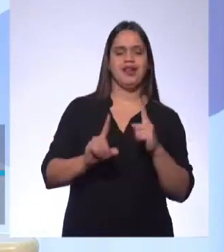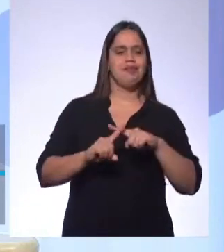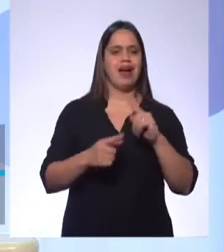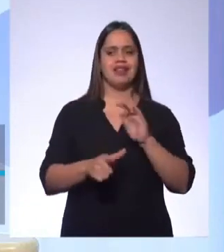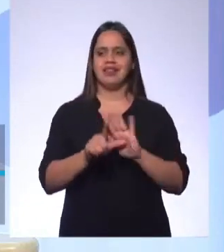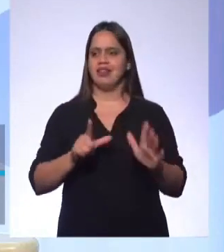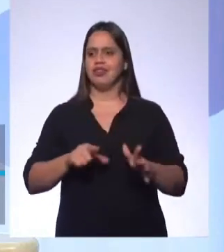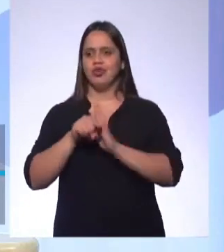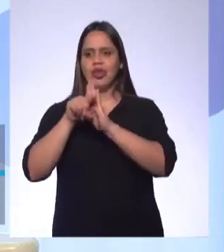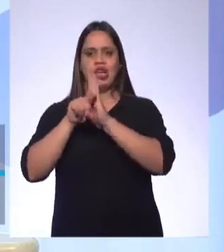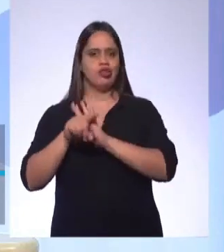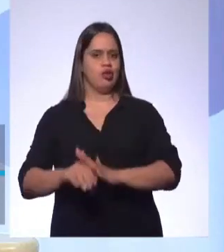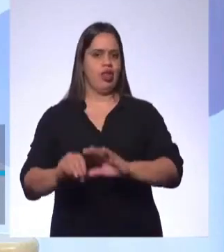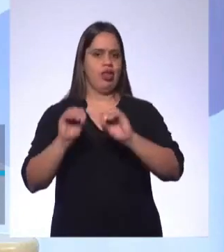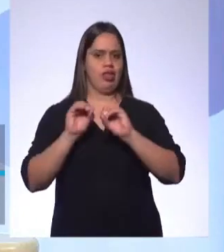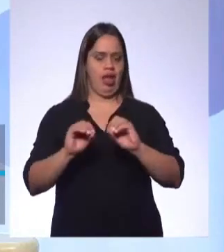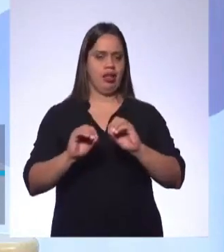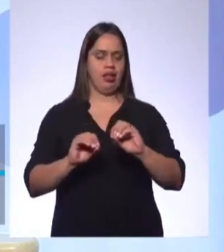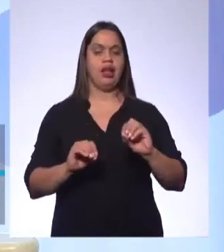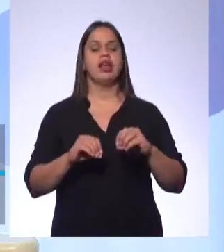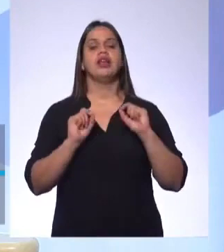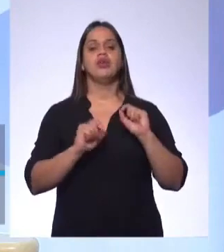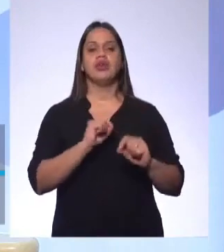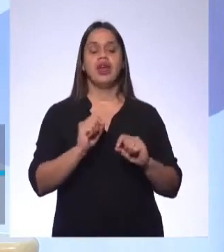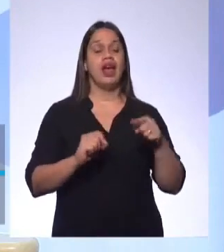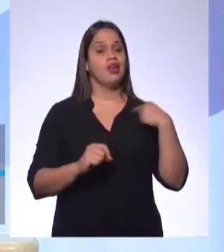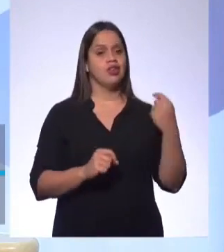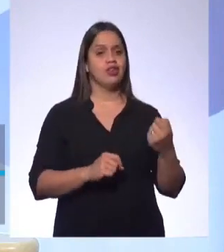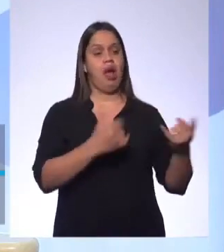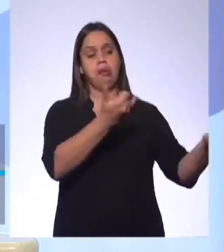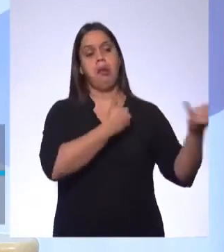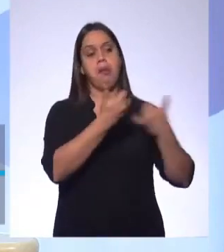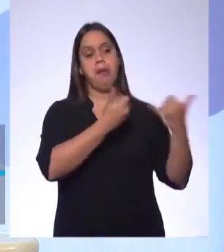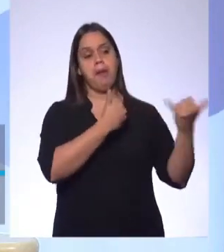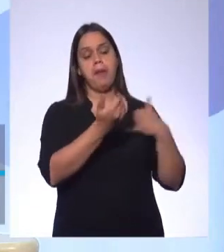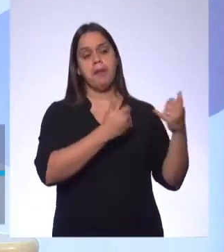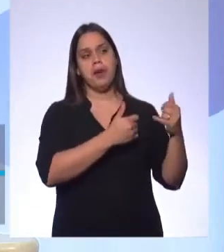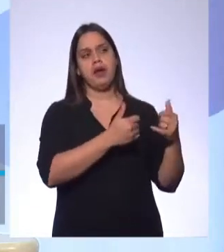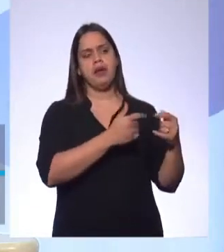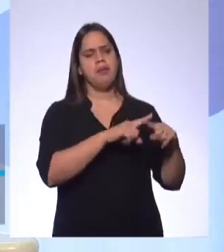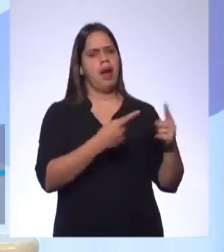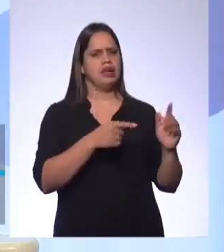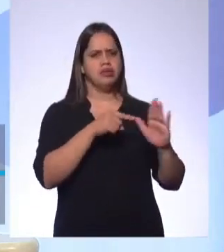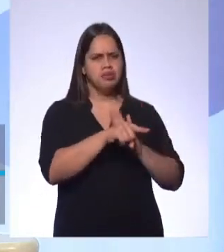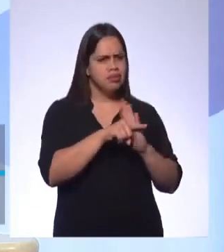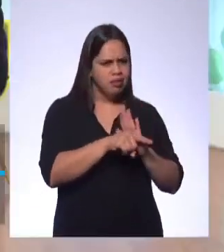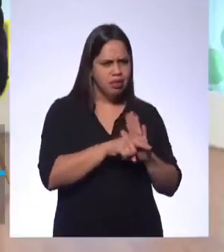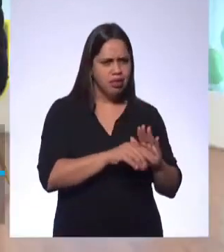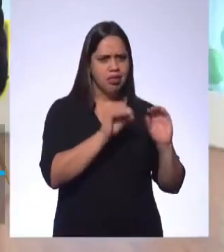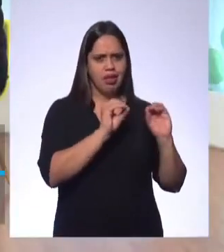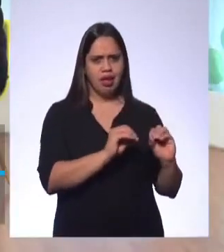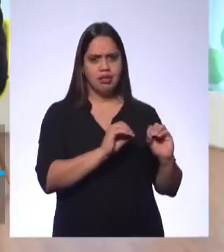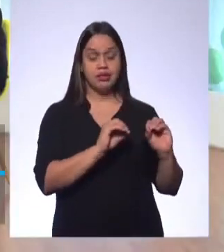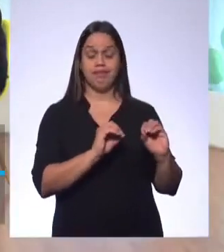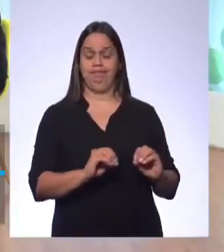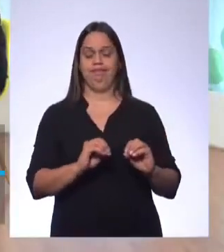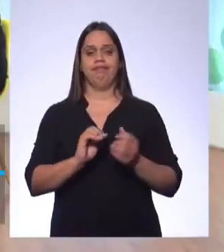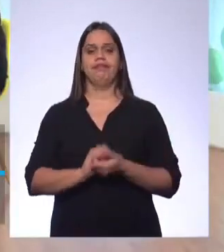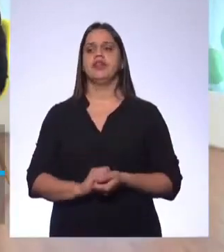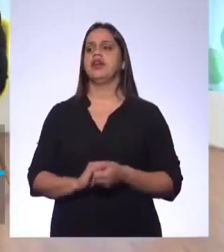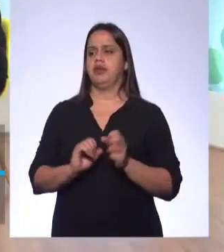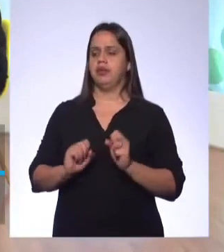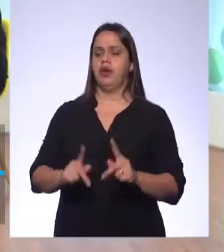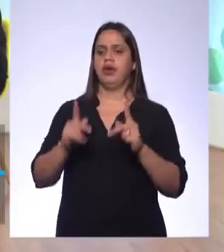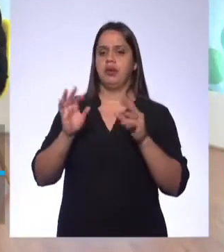problema justamente não é o senso comum, é justamente a gente aceitar ele sem questionar. Perfeito, professor, exatamente.